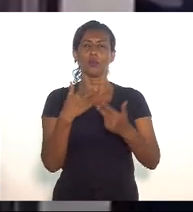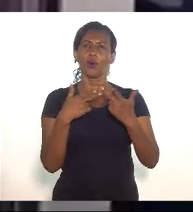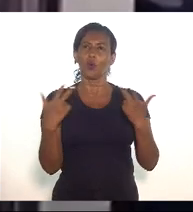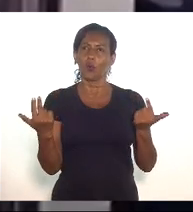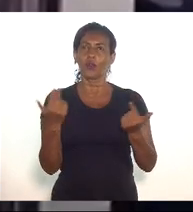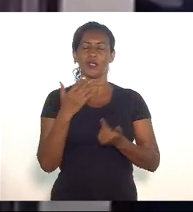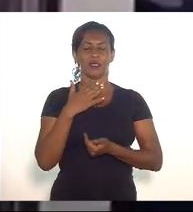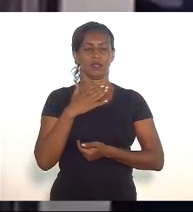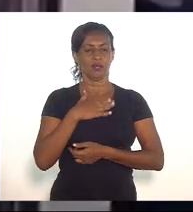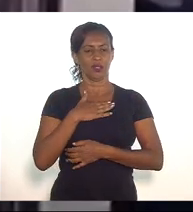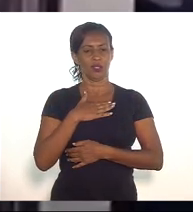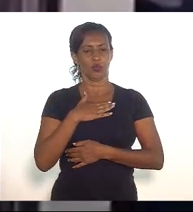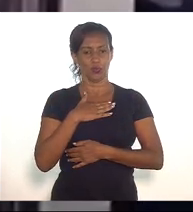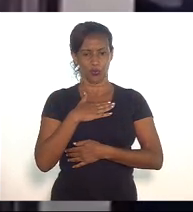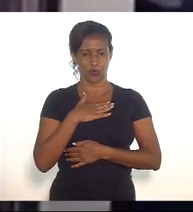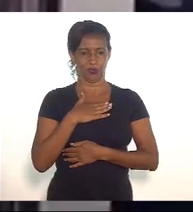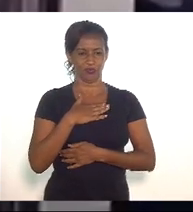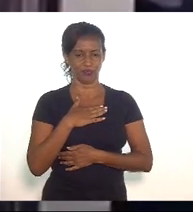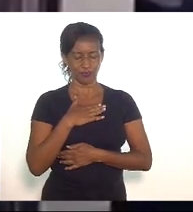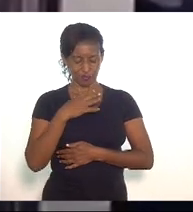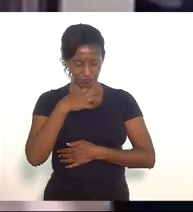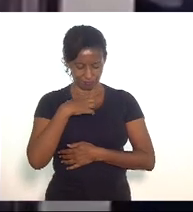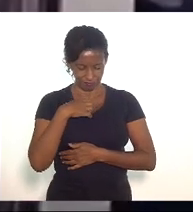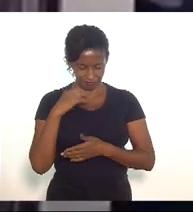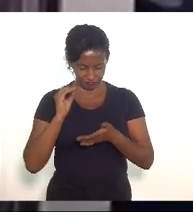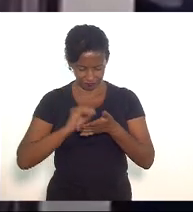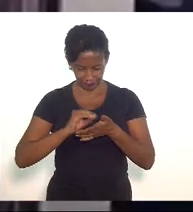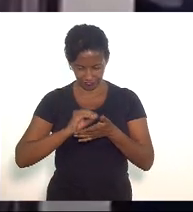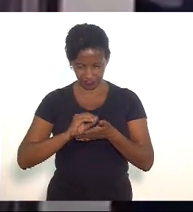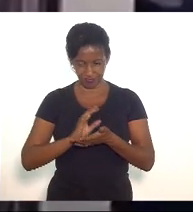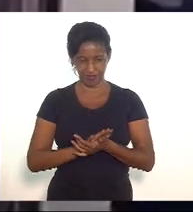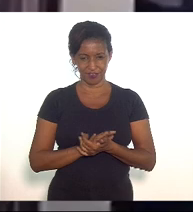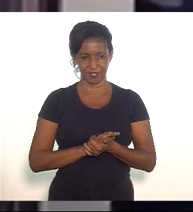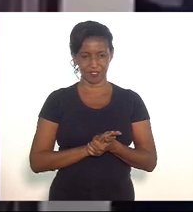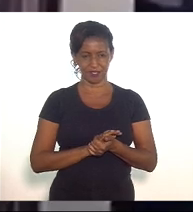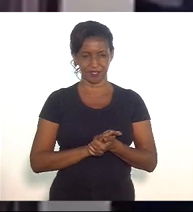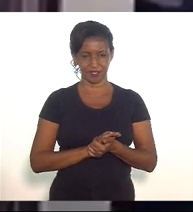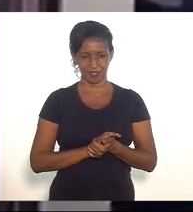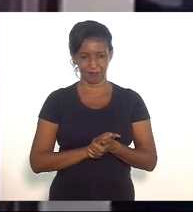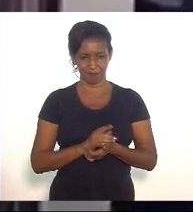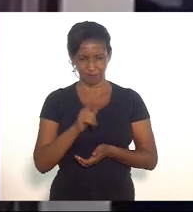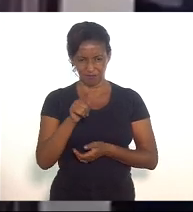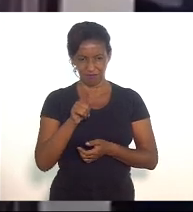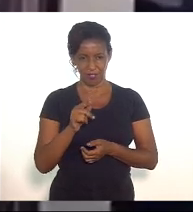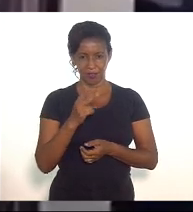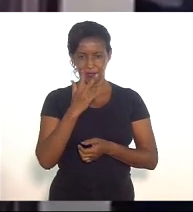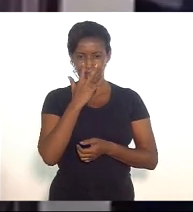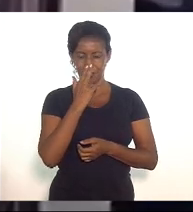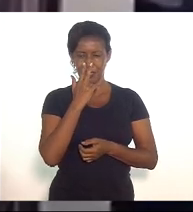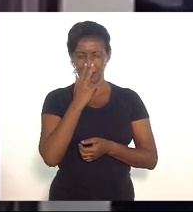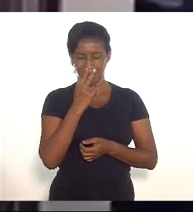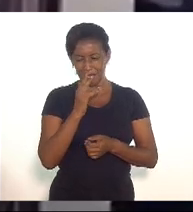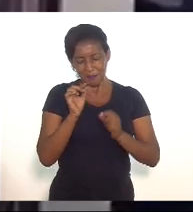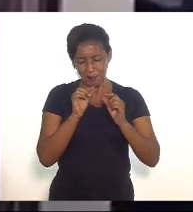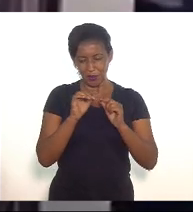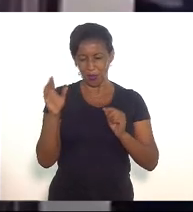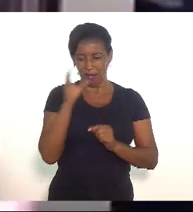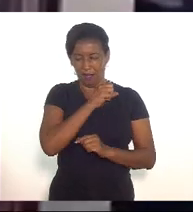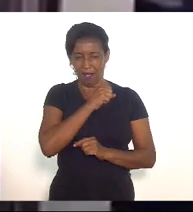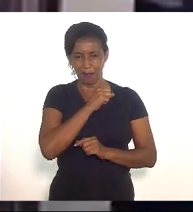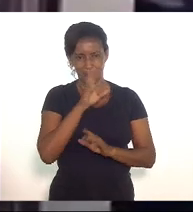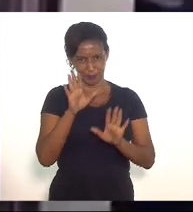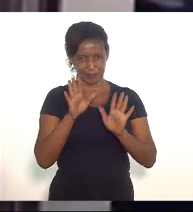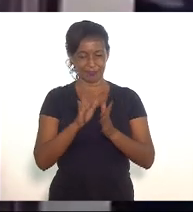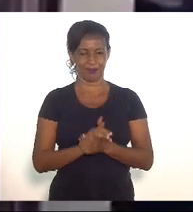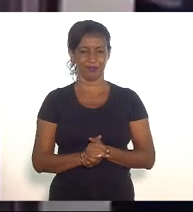gostaria, uma coisa mais ou menos que eu senti falta, Vossa Excelência até passou isso um pouco de raspão, né? É